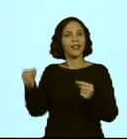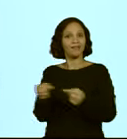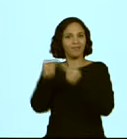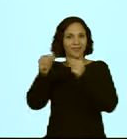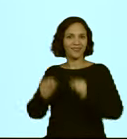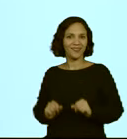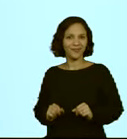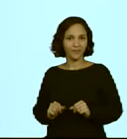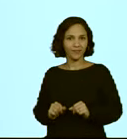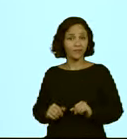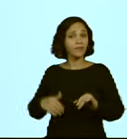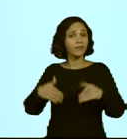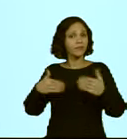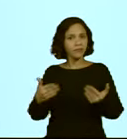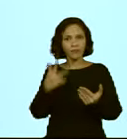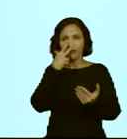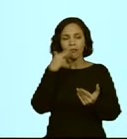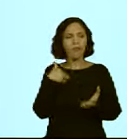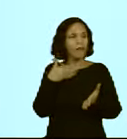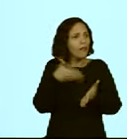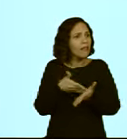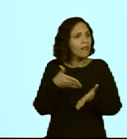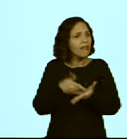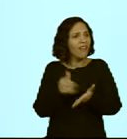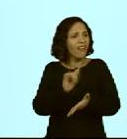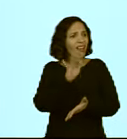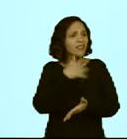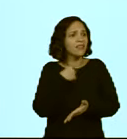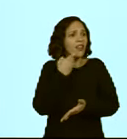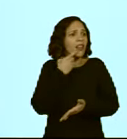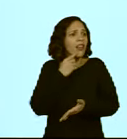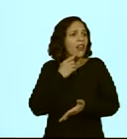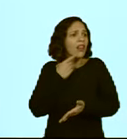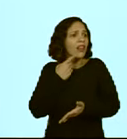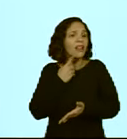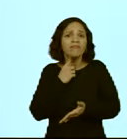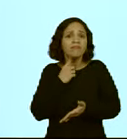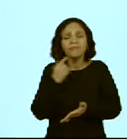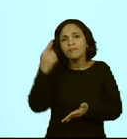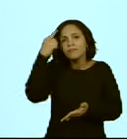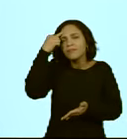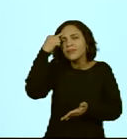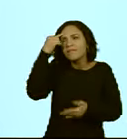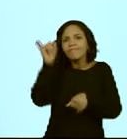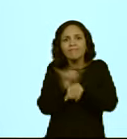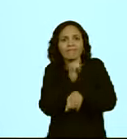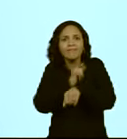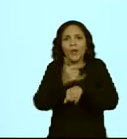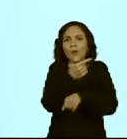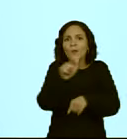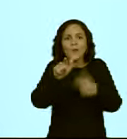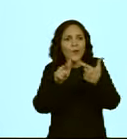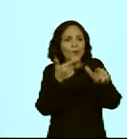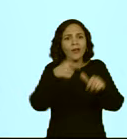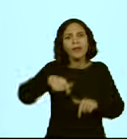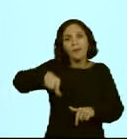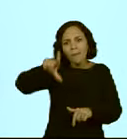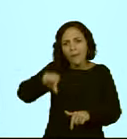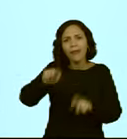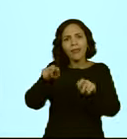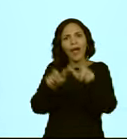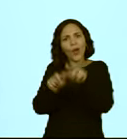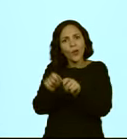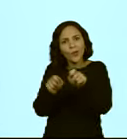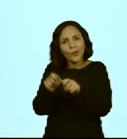é então gente não precisa se limitar e não ficar na moda mas pensar que você pode gastar